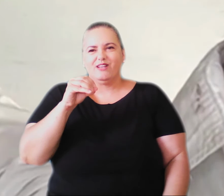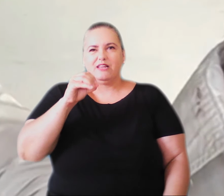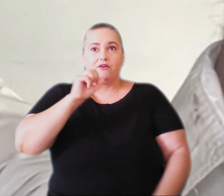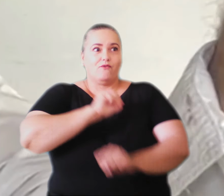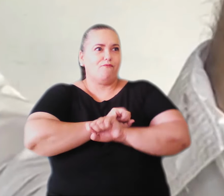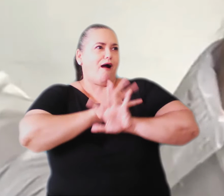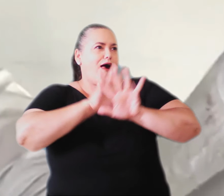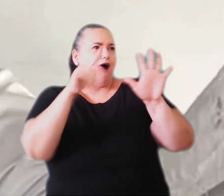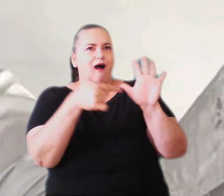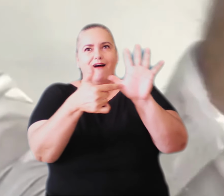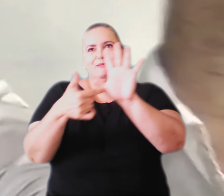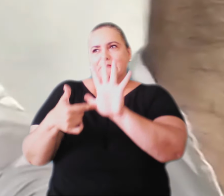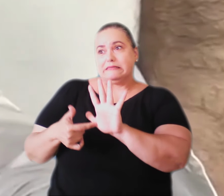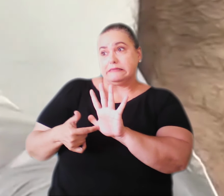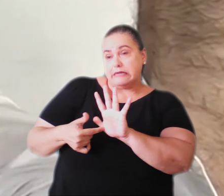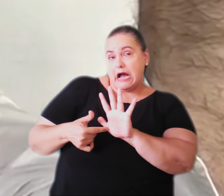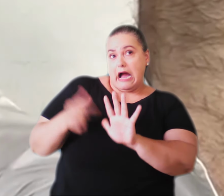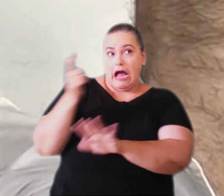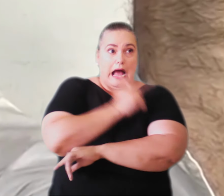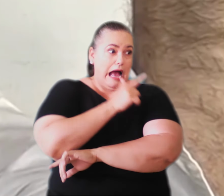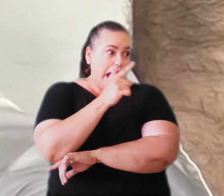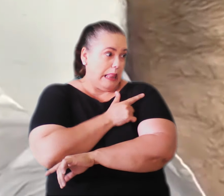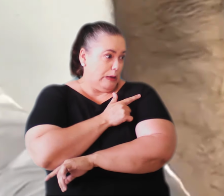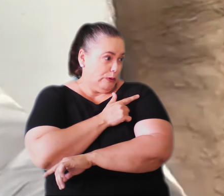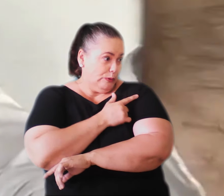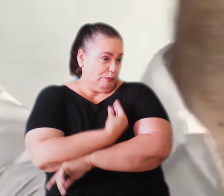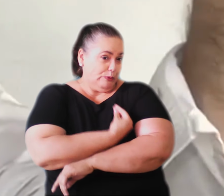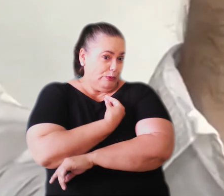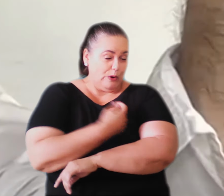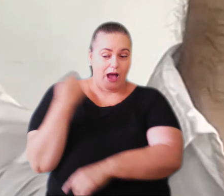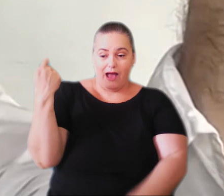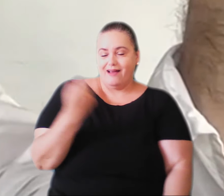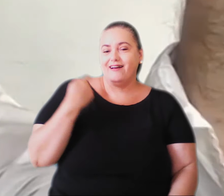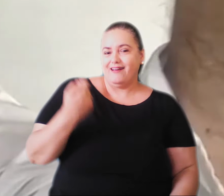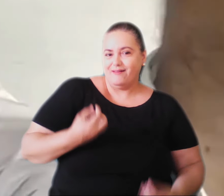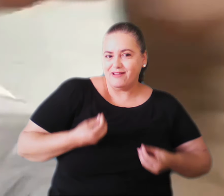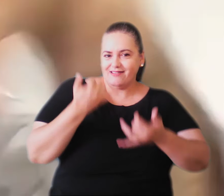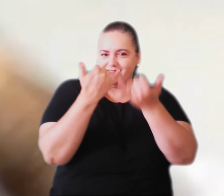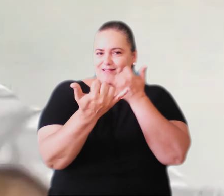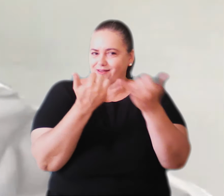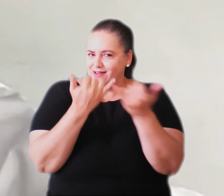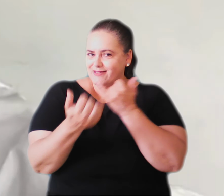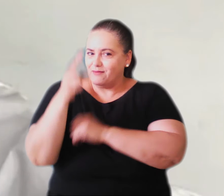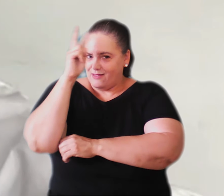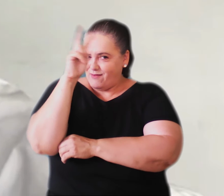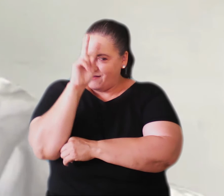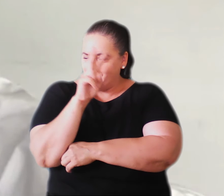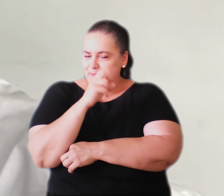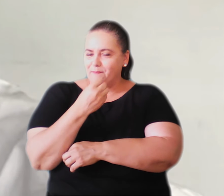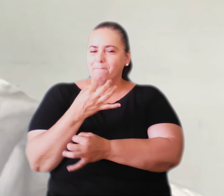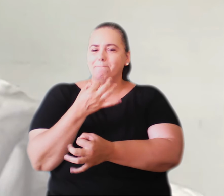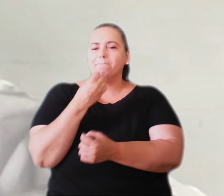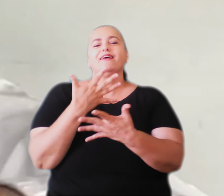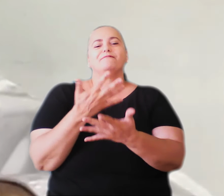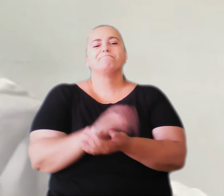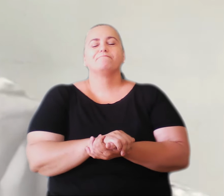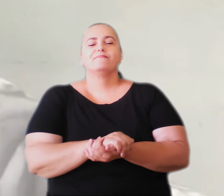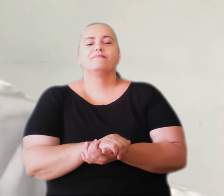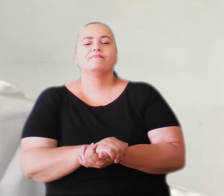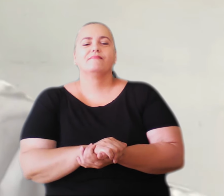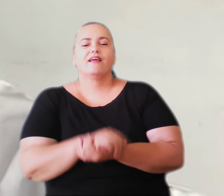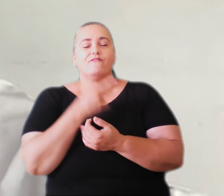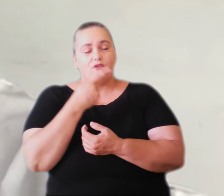horrores, desses fiascos com as nossas pilchas. Apenas para trazer um exemplo que tu deves lembrar muito bem. Eu pensei